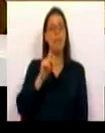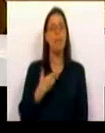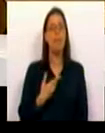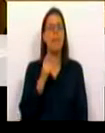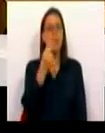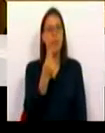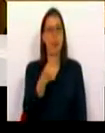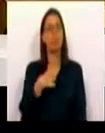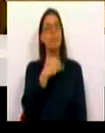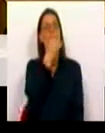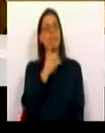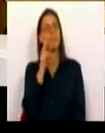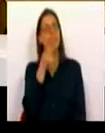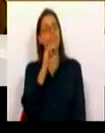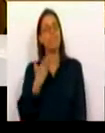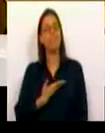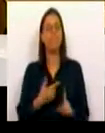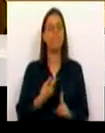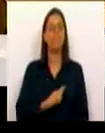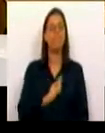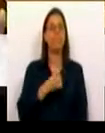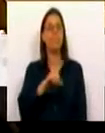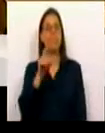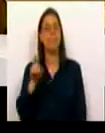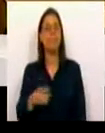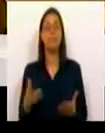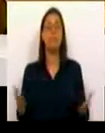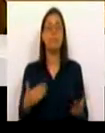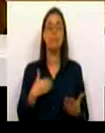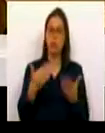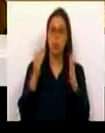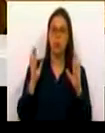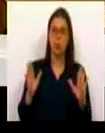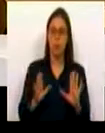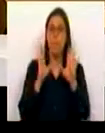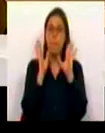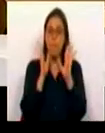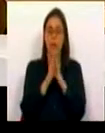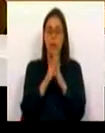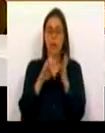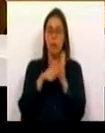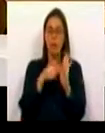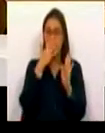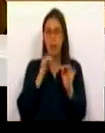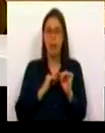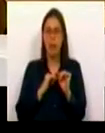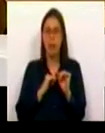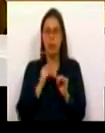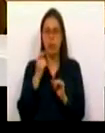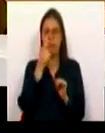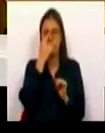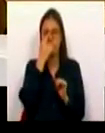Obrigaria, nós estamos satisfeitos de ver que o PSD está preocupado com estas questões e, por isso, vos saudamos. Mas o projeto parece-nos